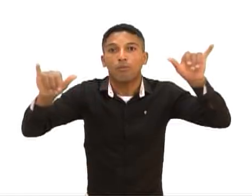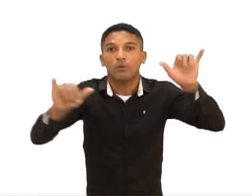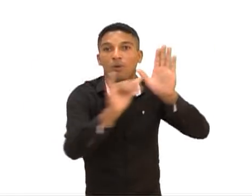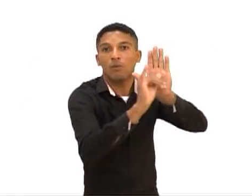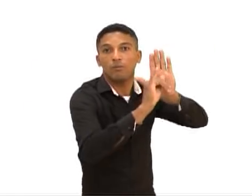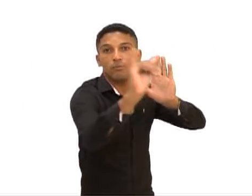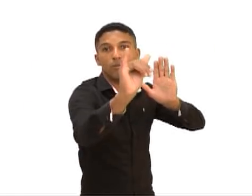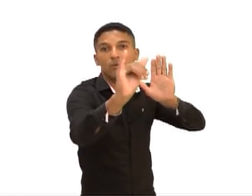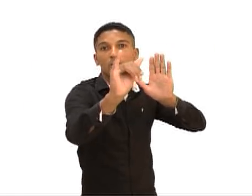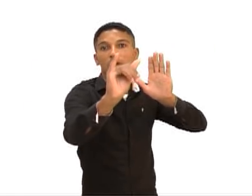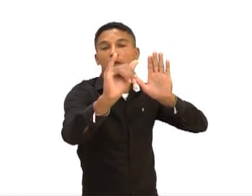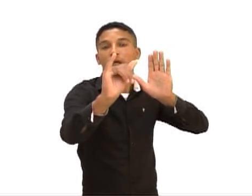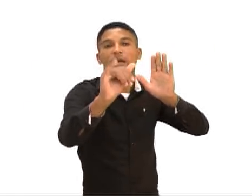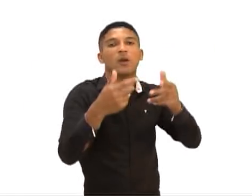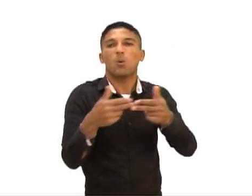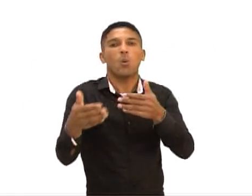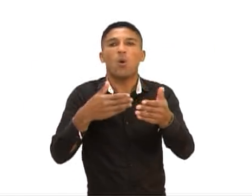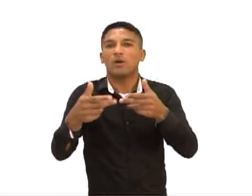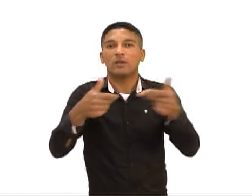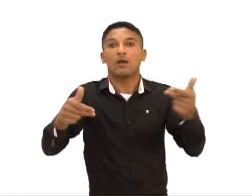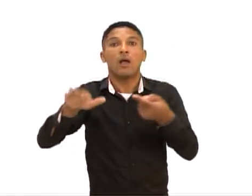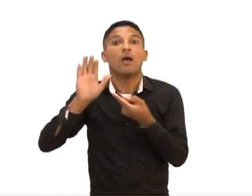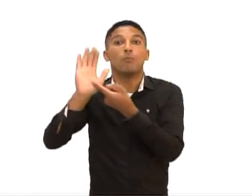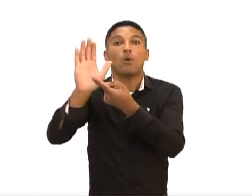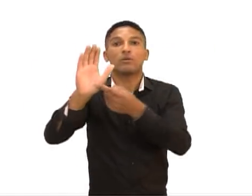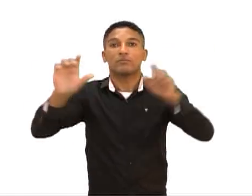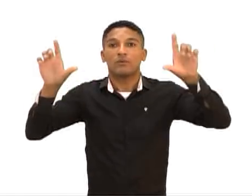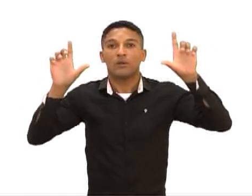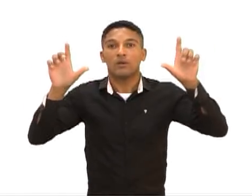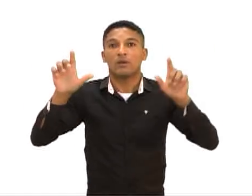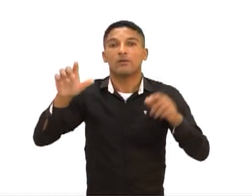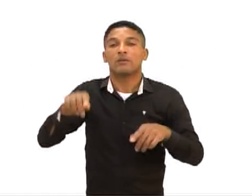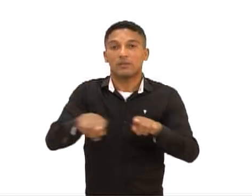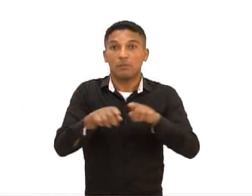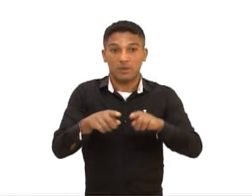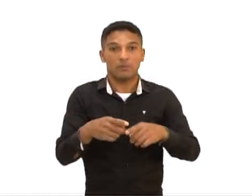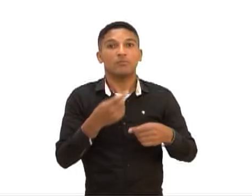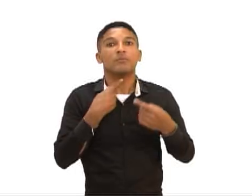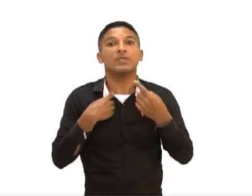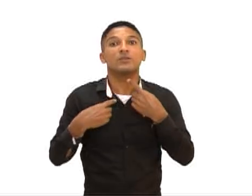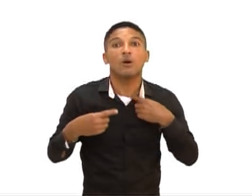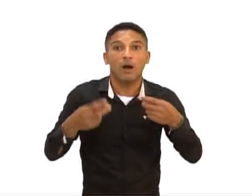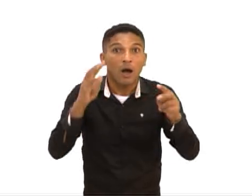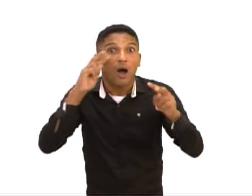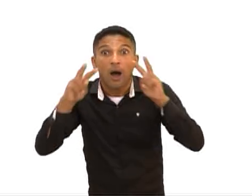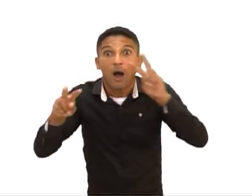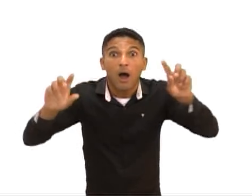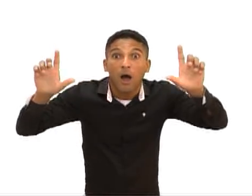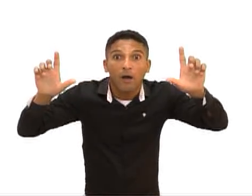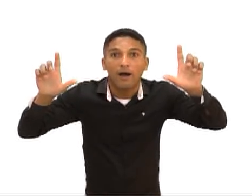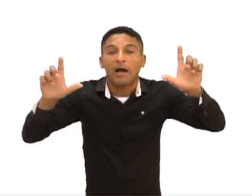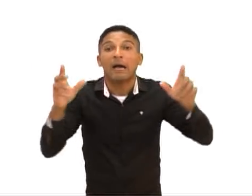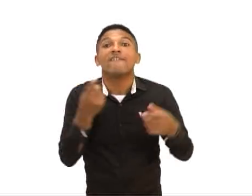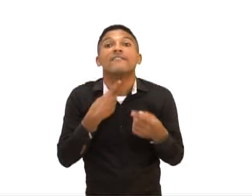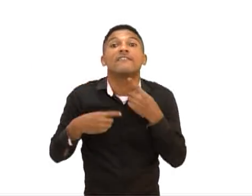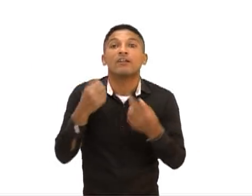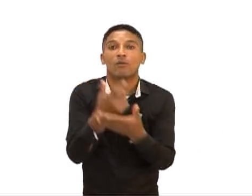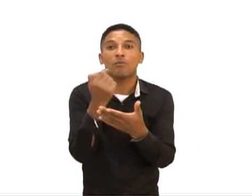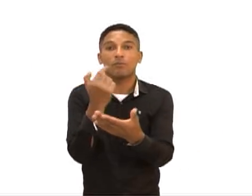coisa, despertar no público o desejo de compra. A publicidade tem como objetivo o lucro através